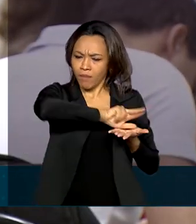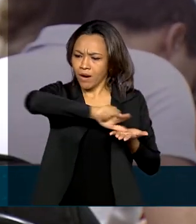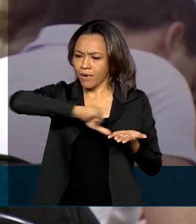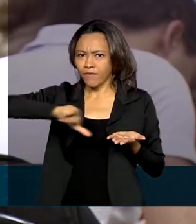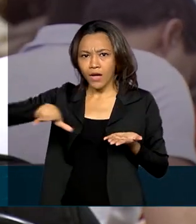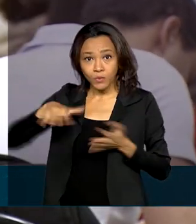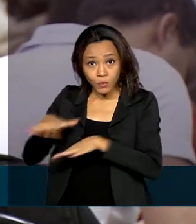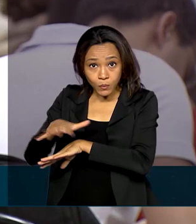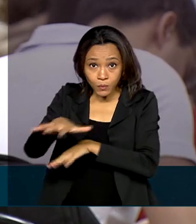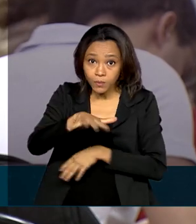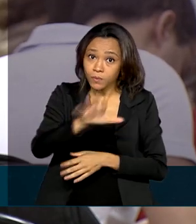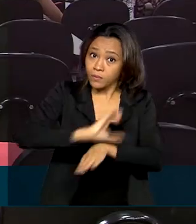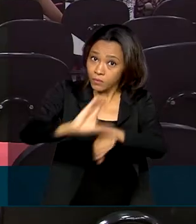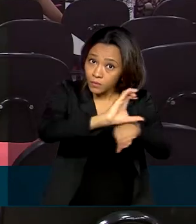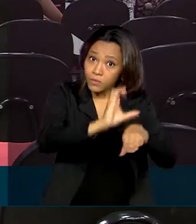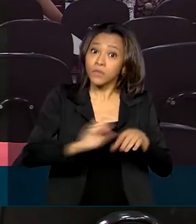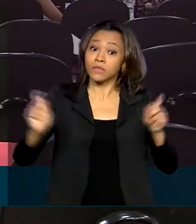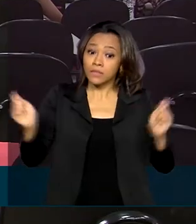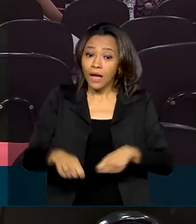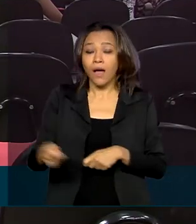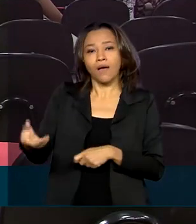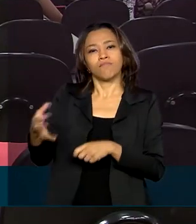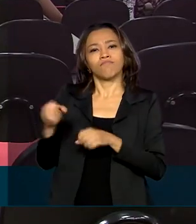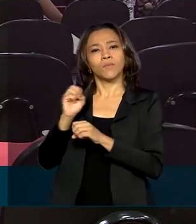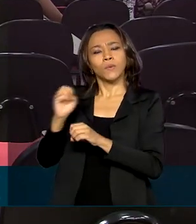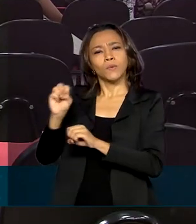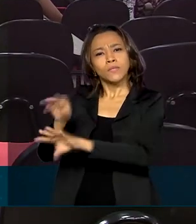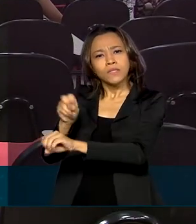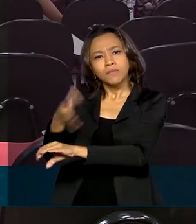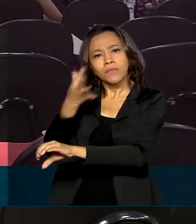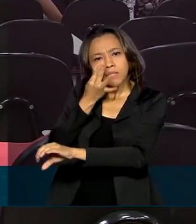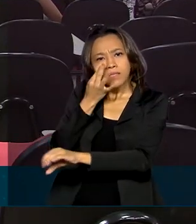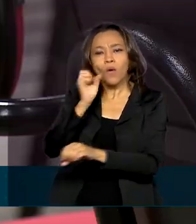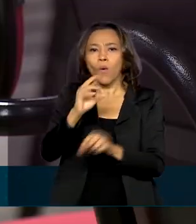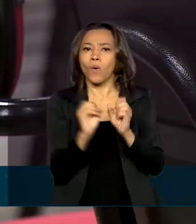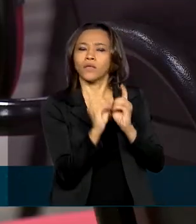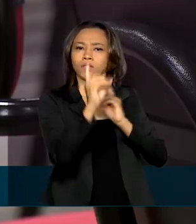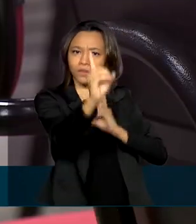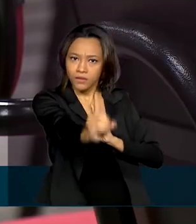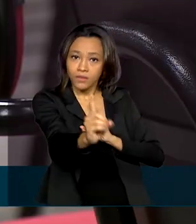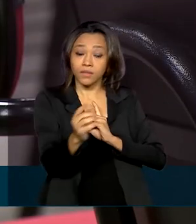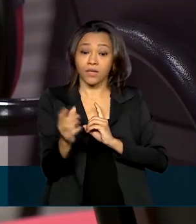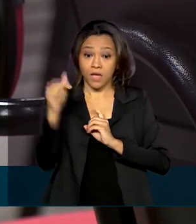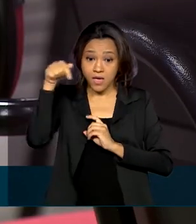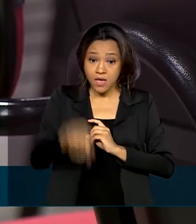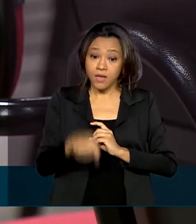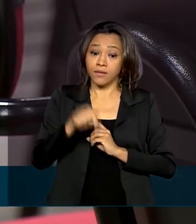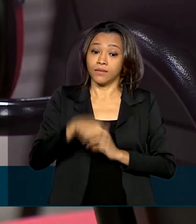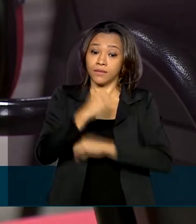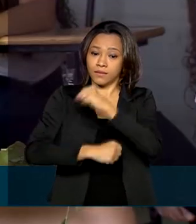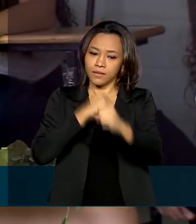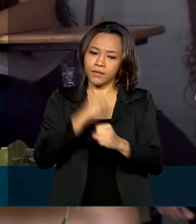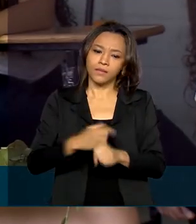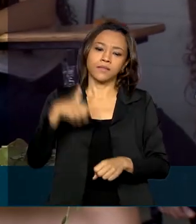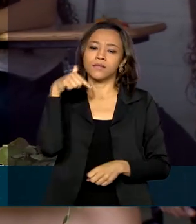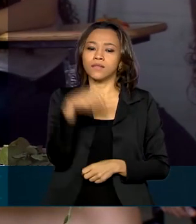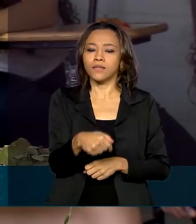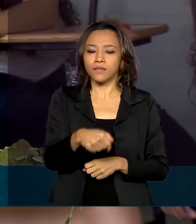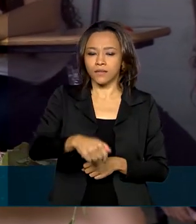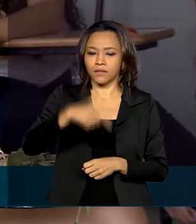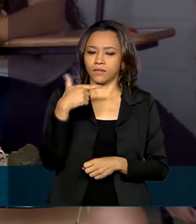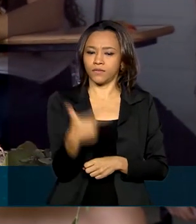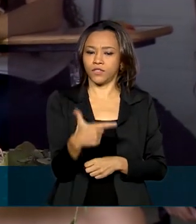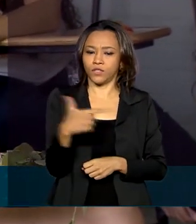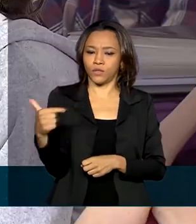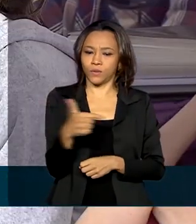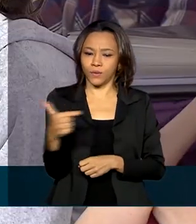ser feitos presencialmente ou à distância. Só neste ano foram autorizados 722 cursos